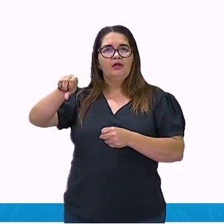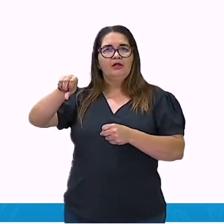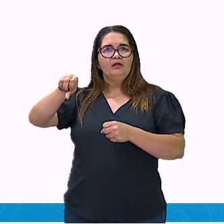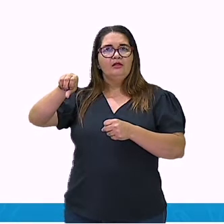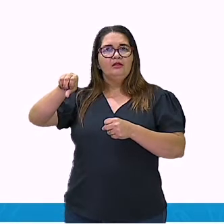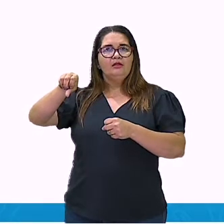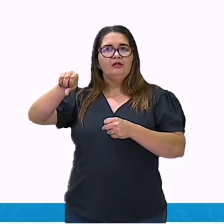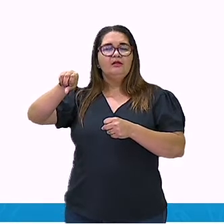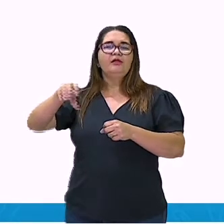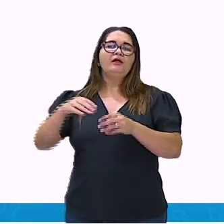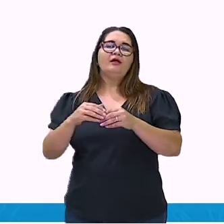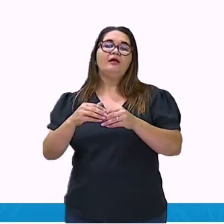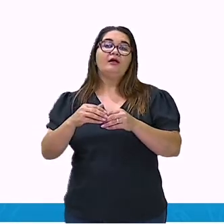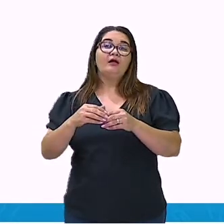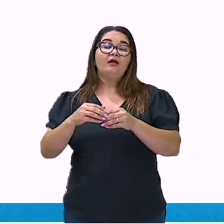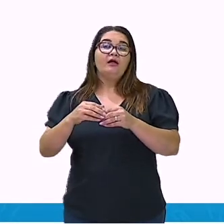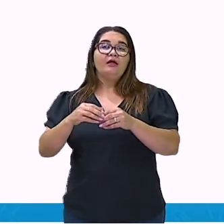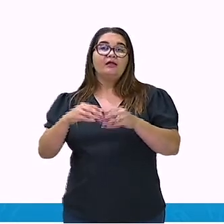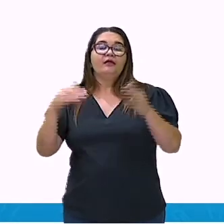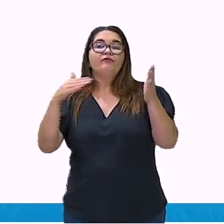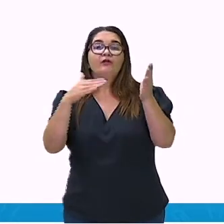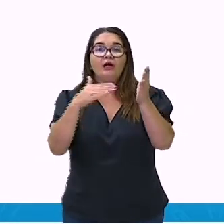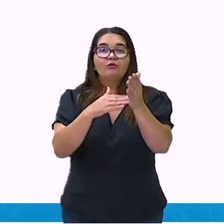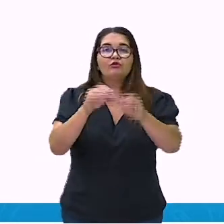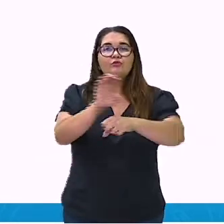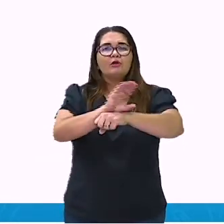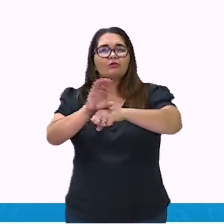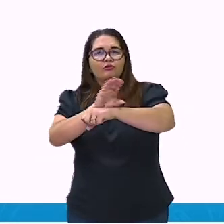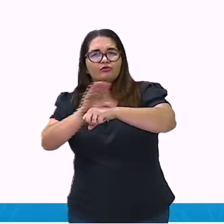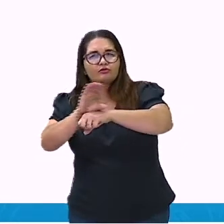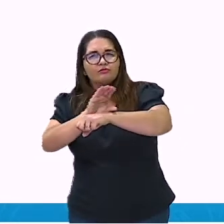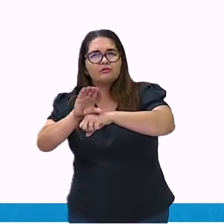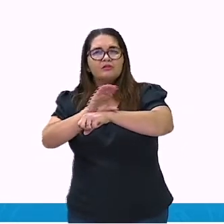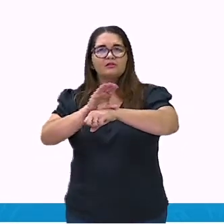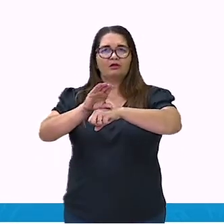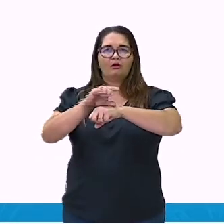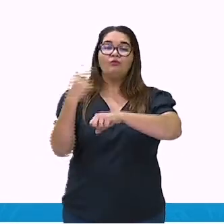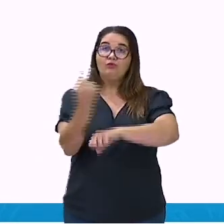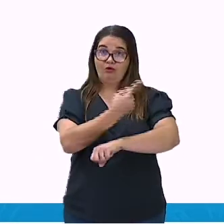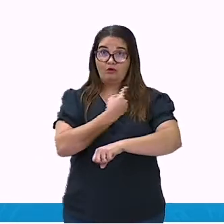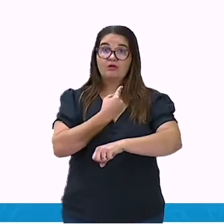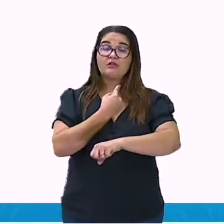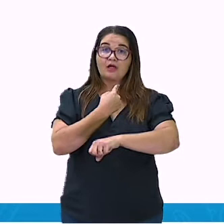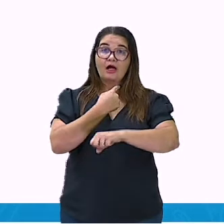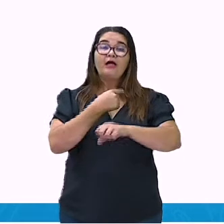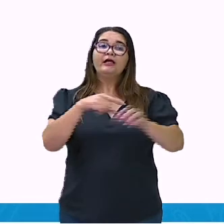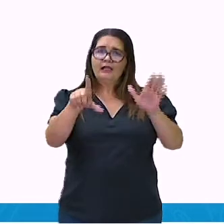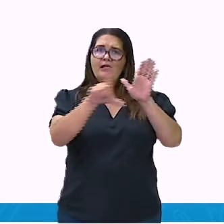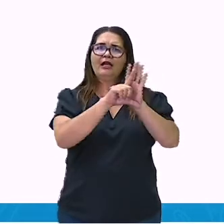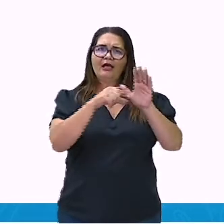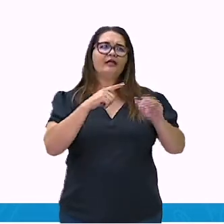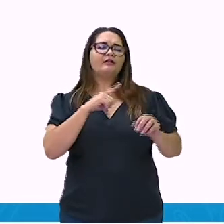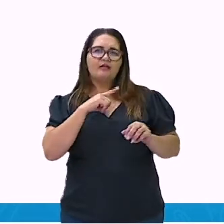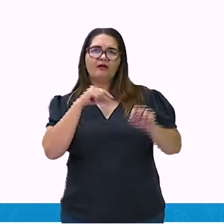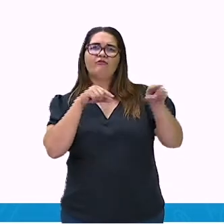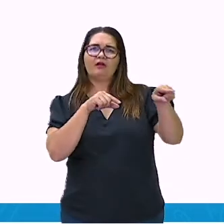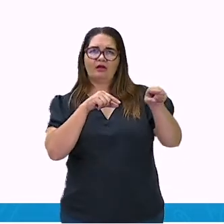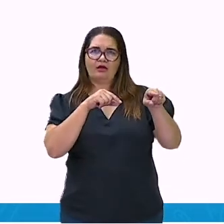a nossa última Constituição, até o final da aula. Então, o mapa brasileiro, ele